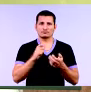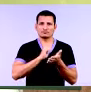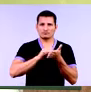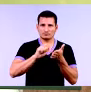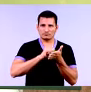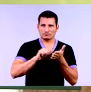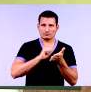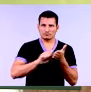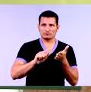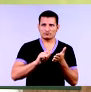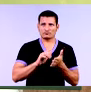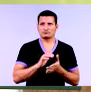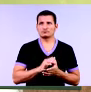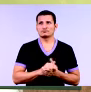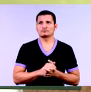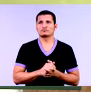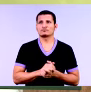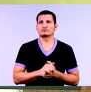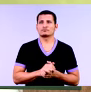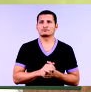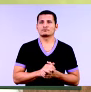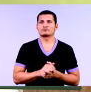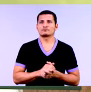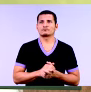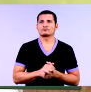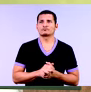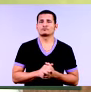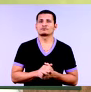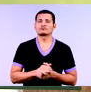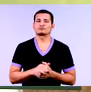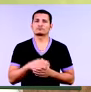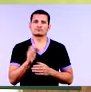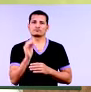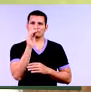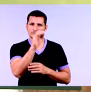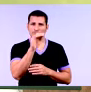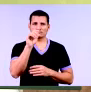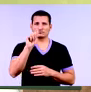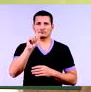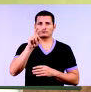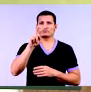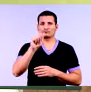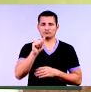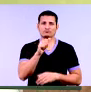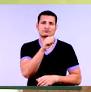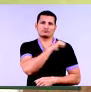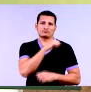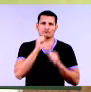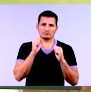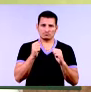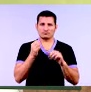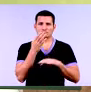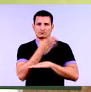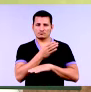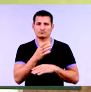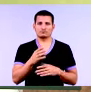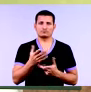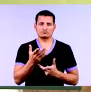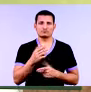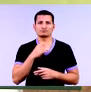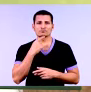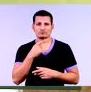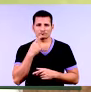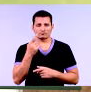para dirimir qualquer dúvida, da gente colocar isso no ambiente, para que os alunos possam estar acessando, e aí tirando essas dúvidas.